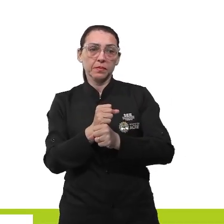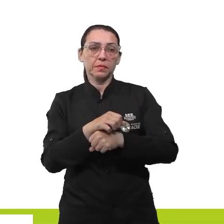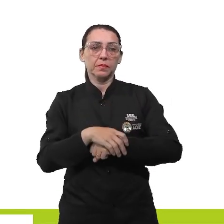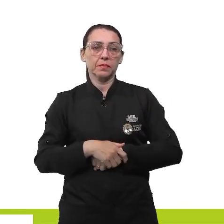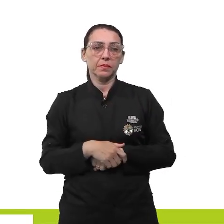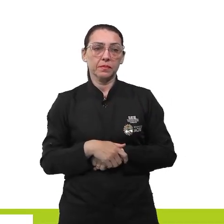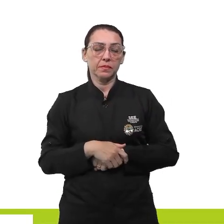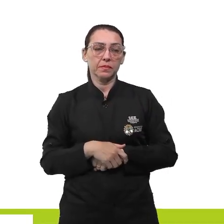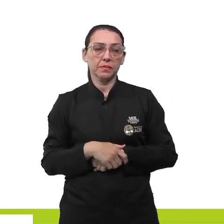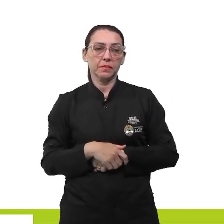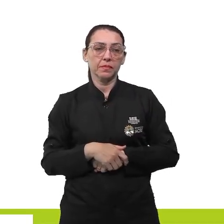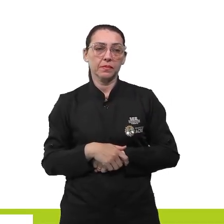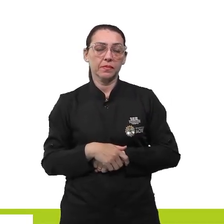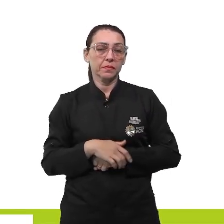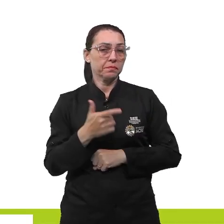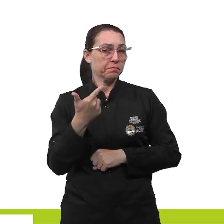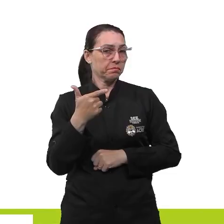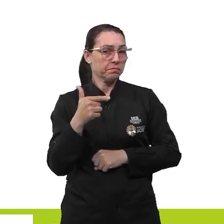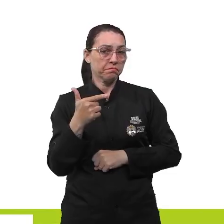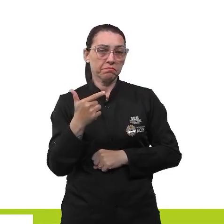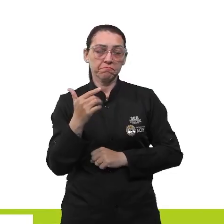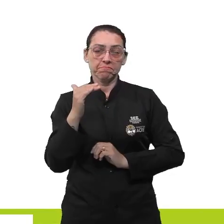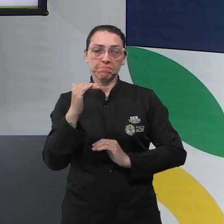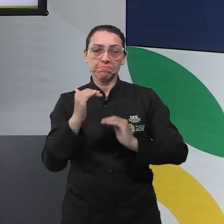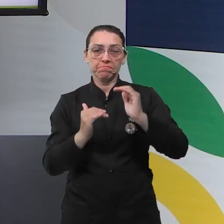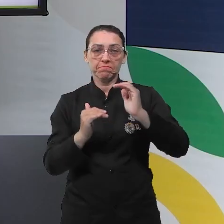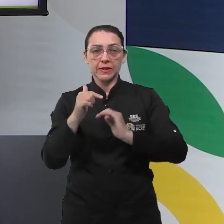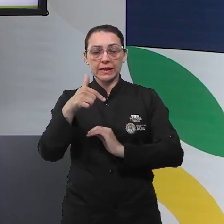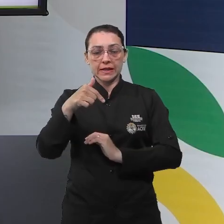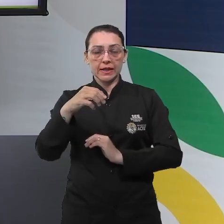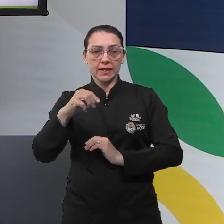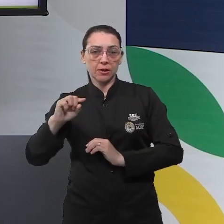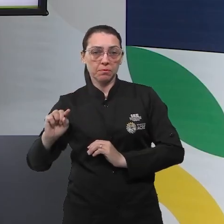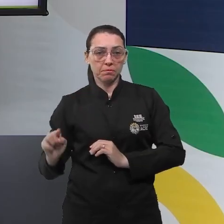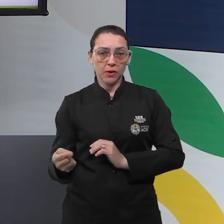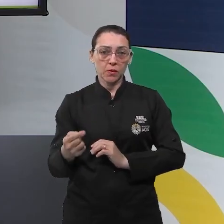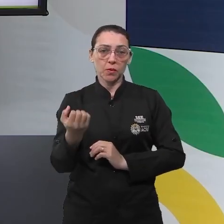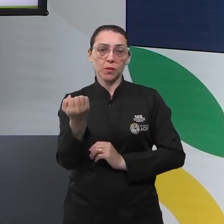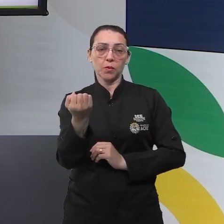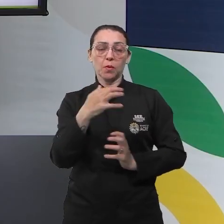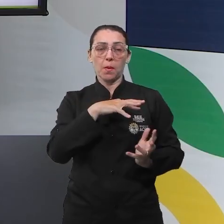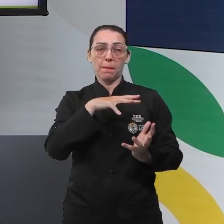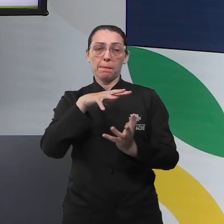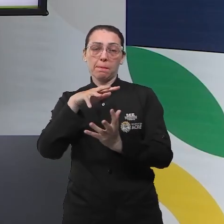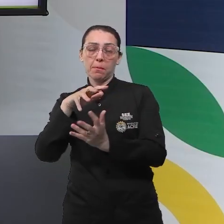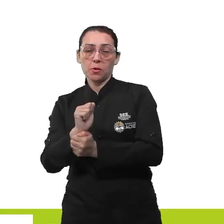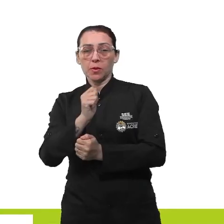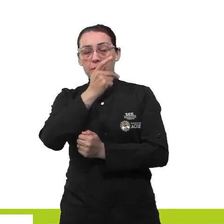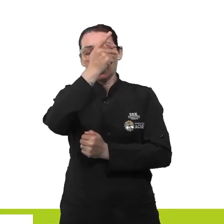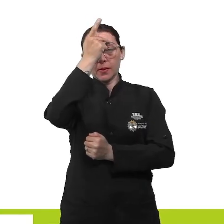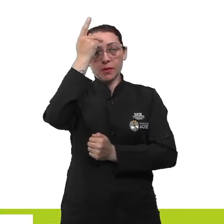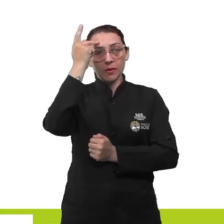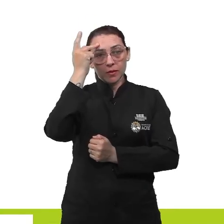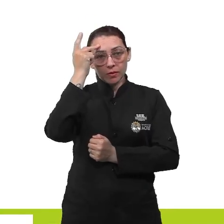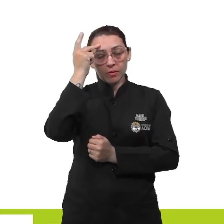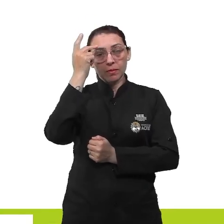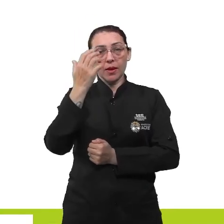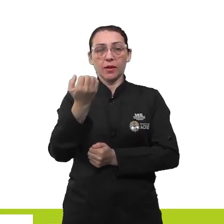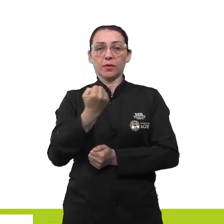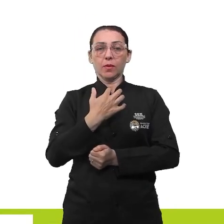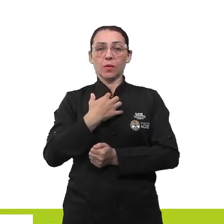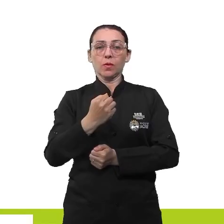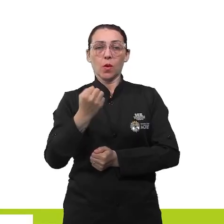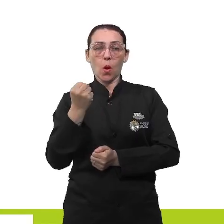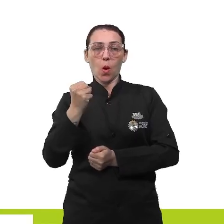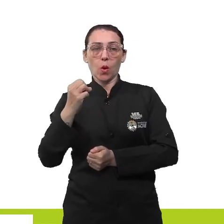homicídio. Ou seja, não chega a 700 mil, enquanto que no mundo morre pessoas aí por causa do suicídio